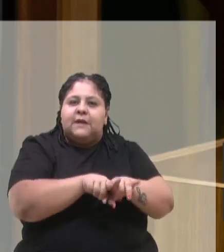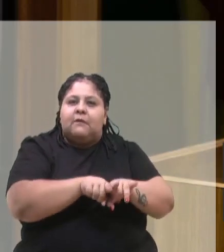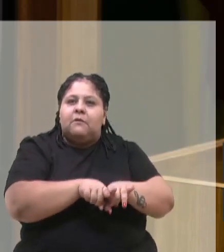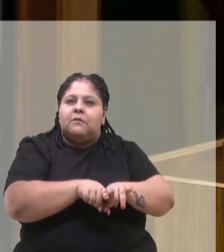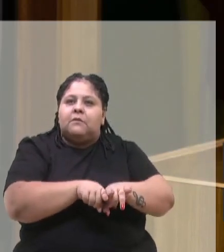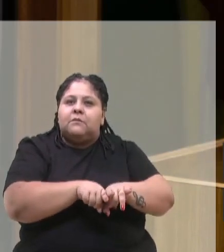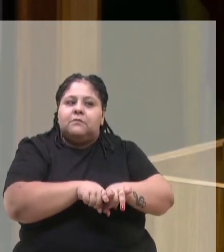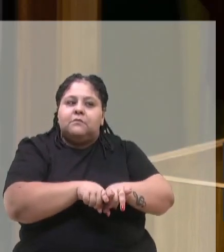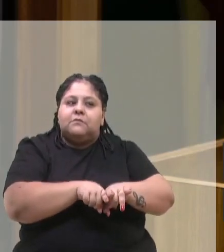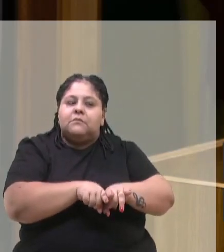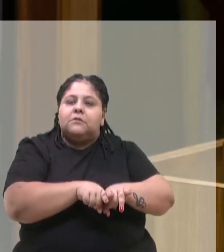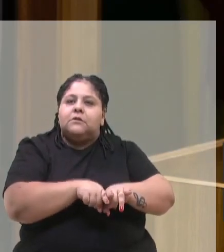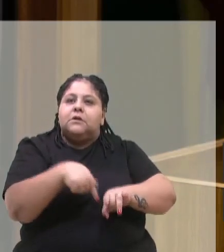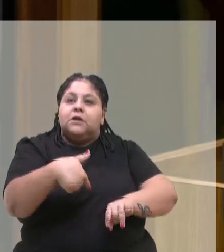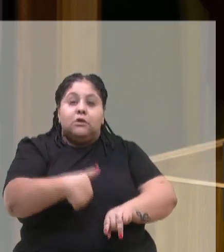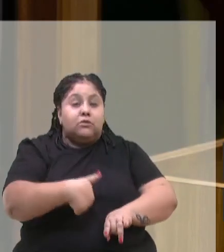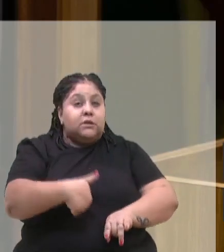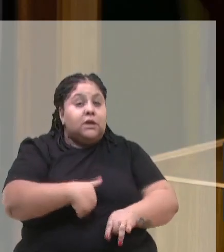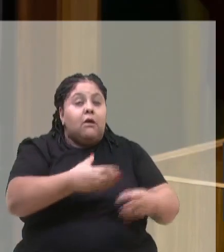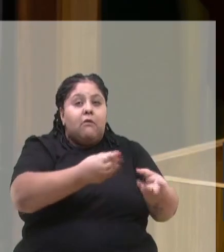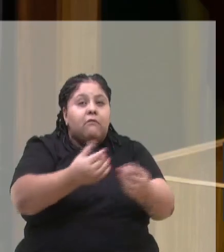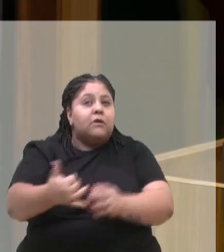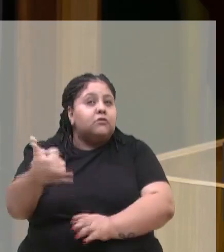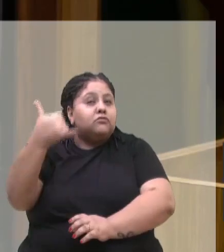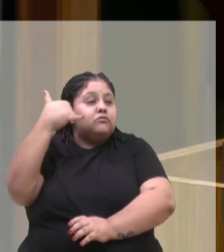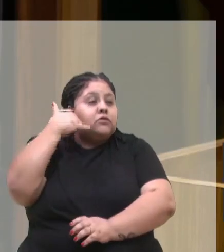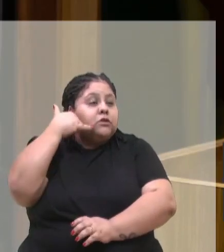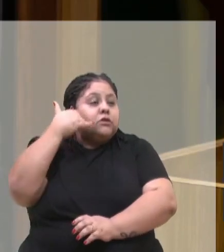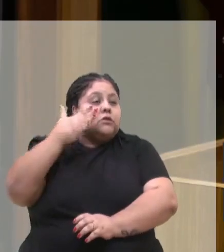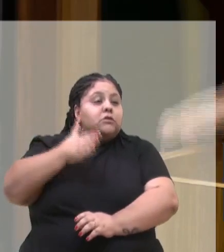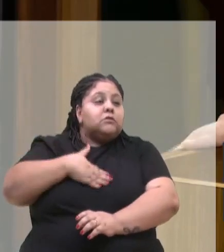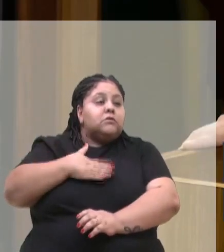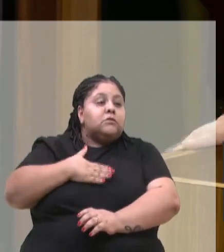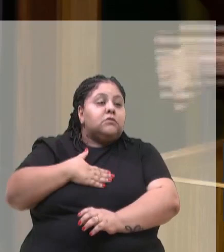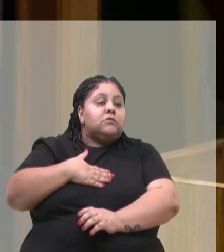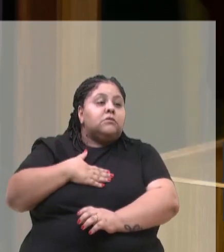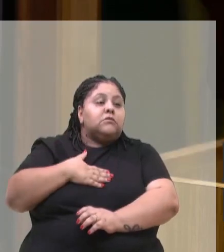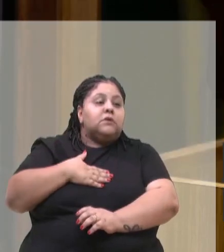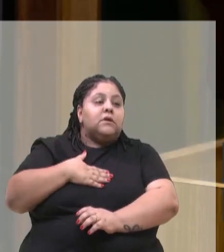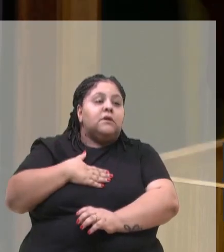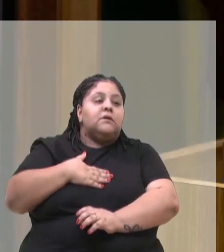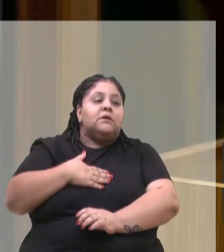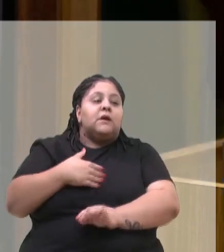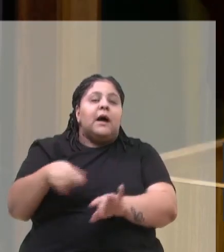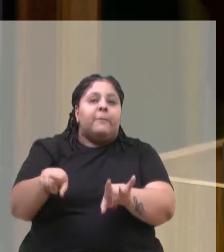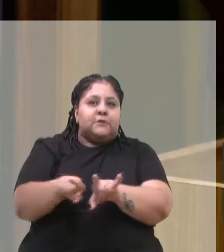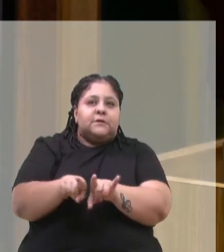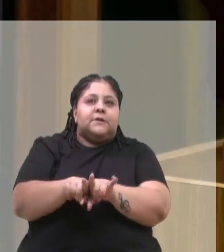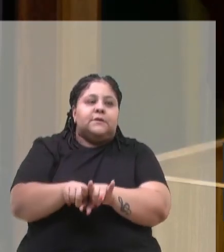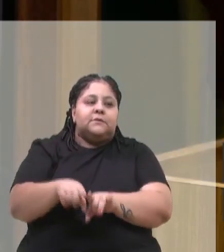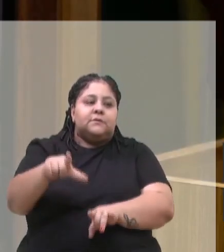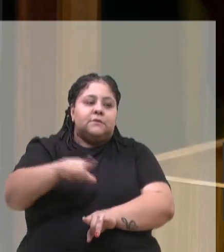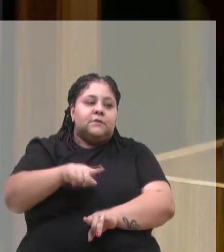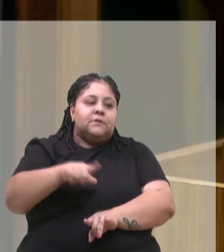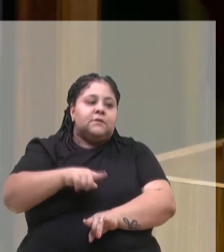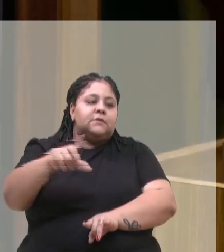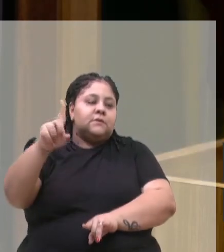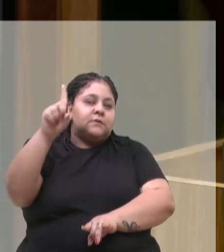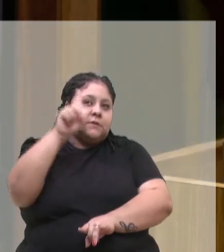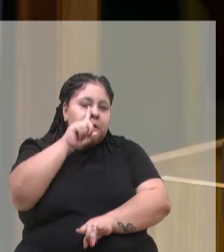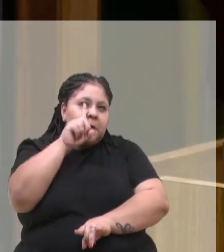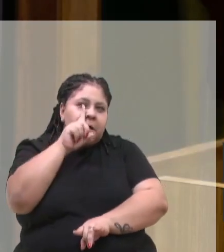vereador Rafael, que falou várias vezes nos outros anos, de ter uma mãe que o filho estuda